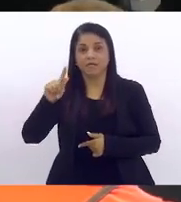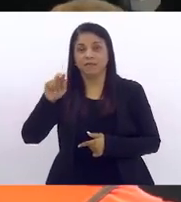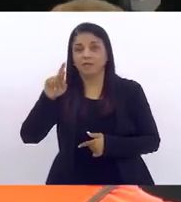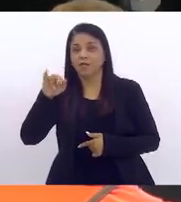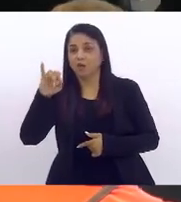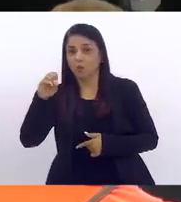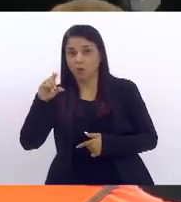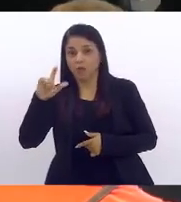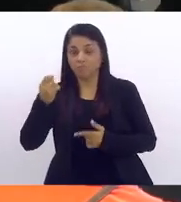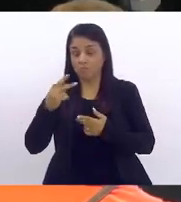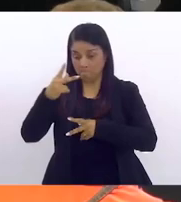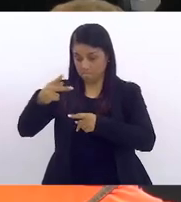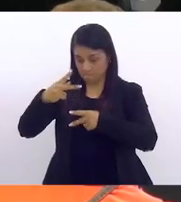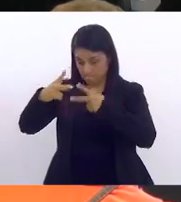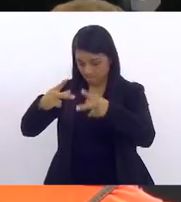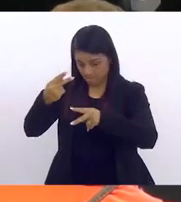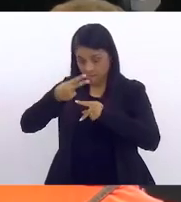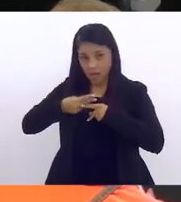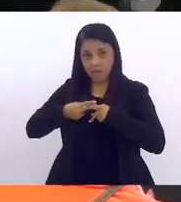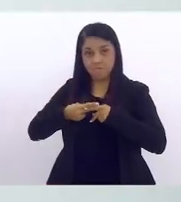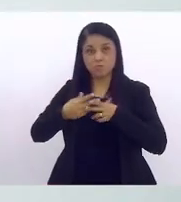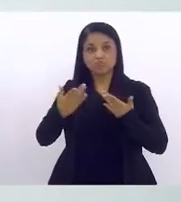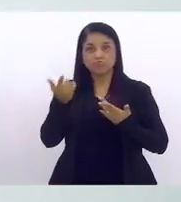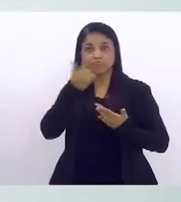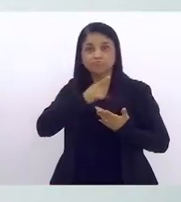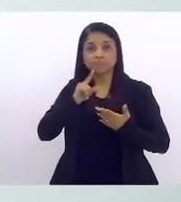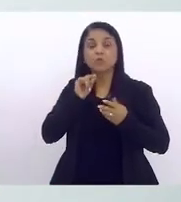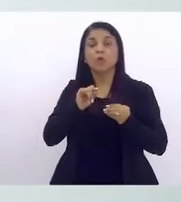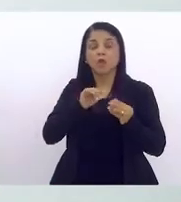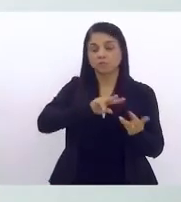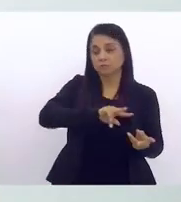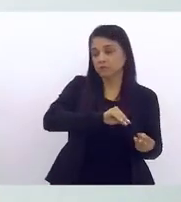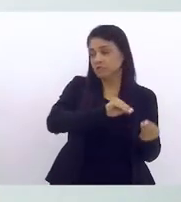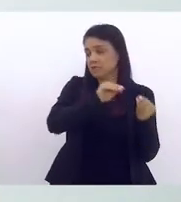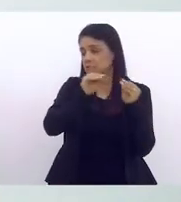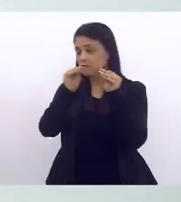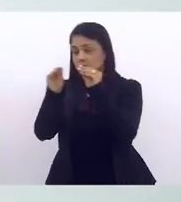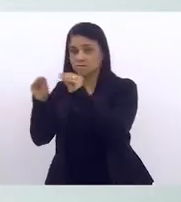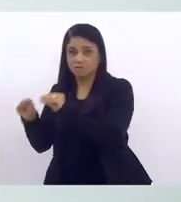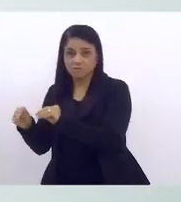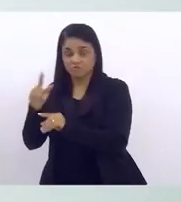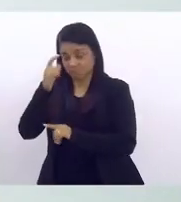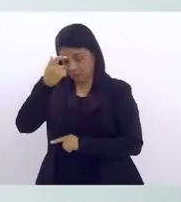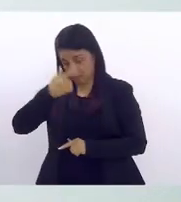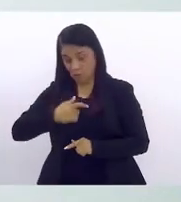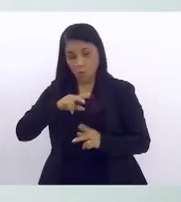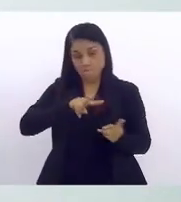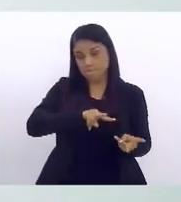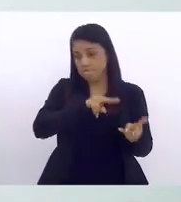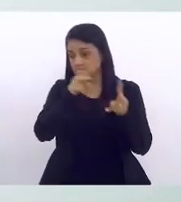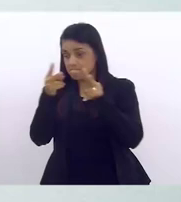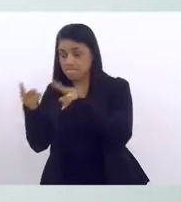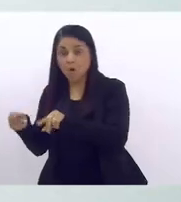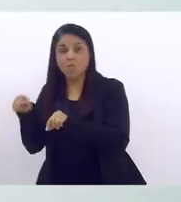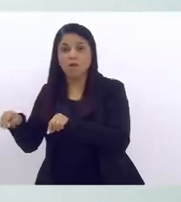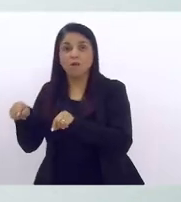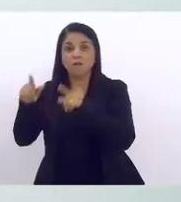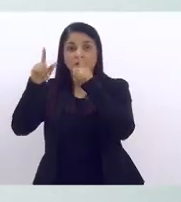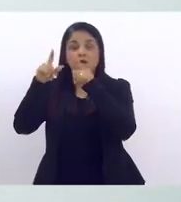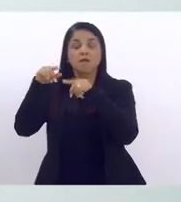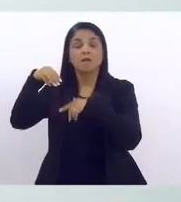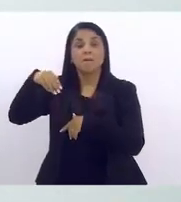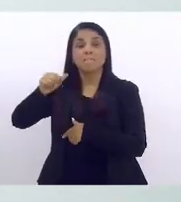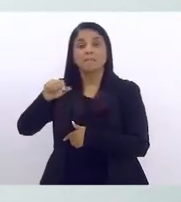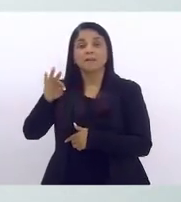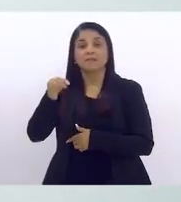eu recebo? Eu sou transferido para uma maternidade que eu considero uma das melhores maternidades do país. E